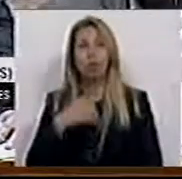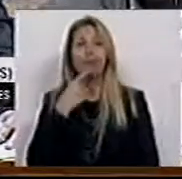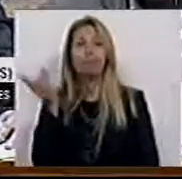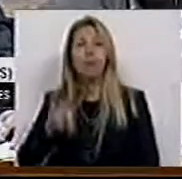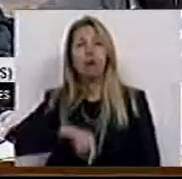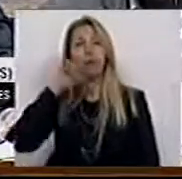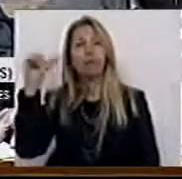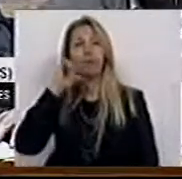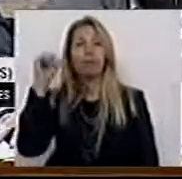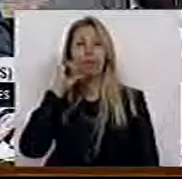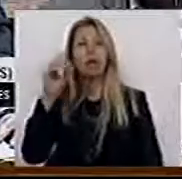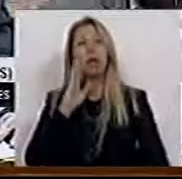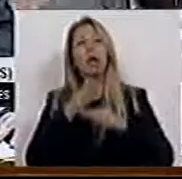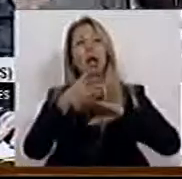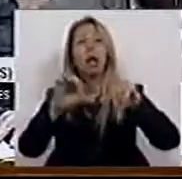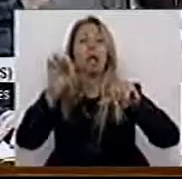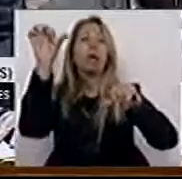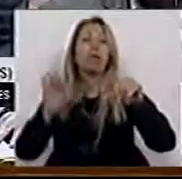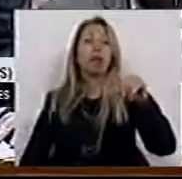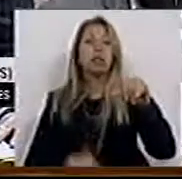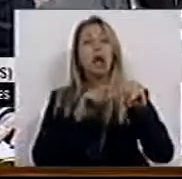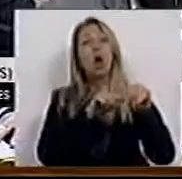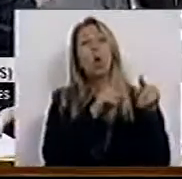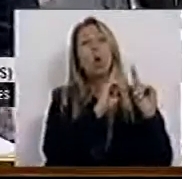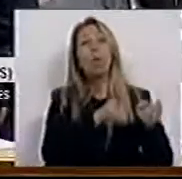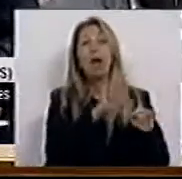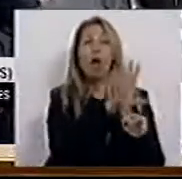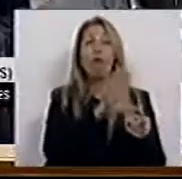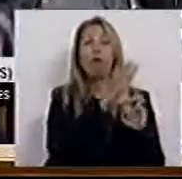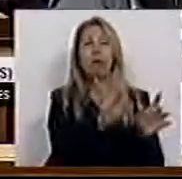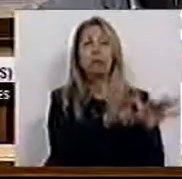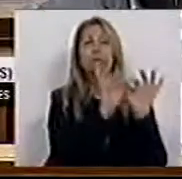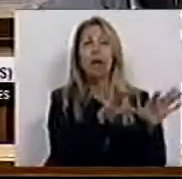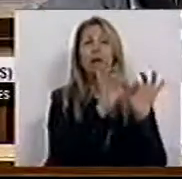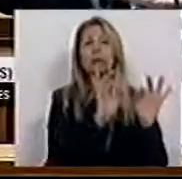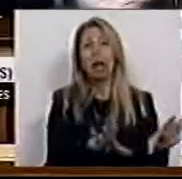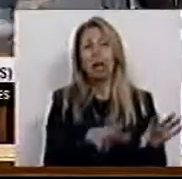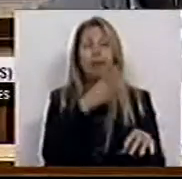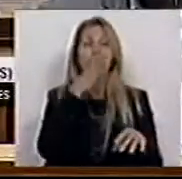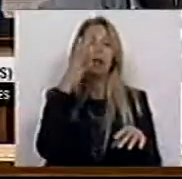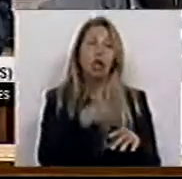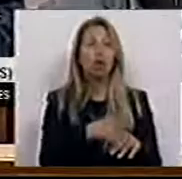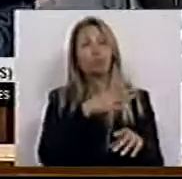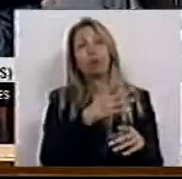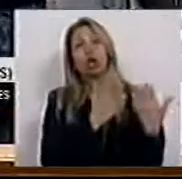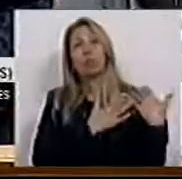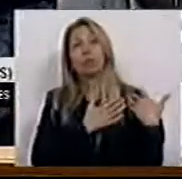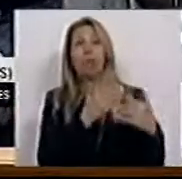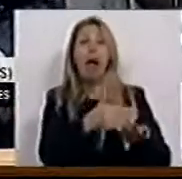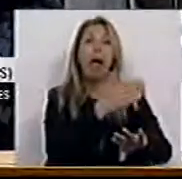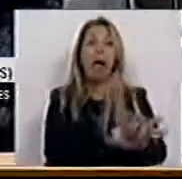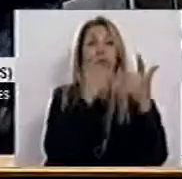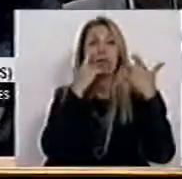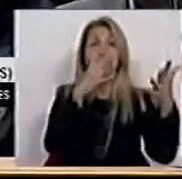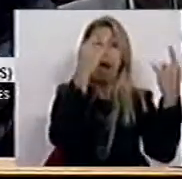intervenções circulares, que começa sempre da mesma maneira, assacando responsabilidades anteriores,